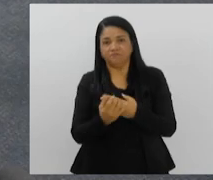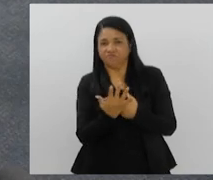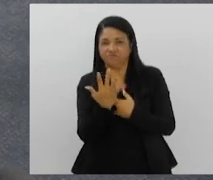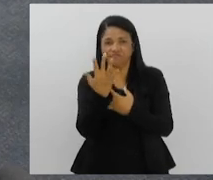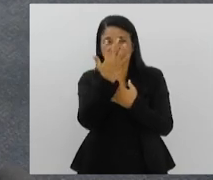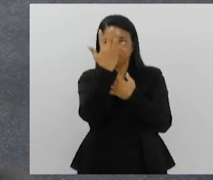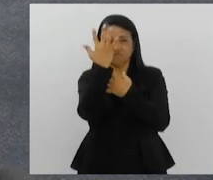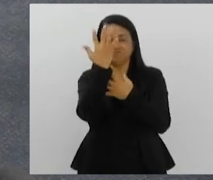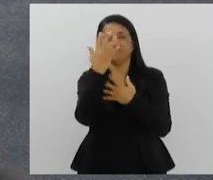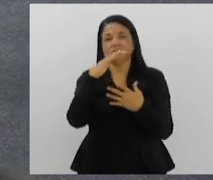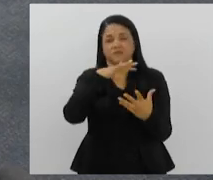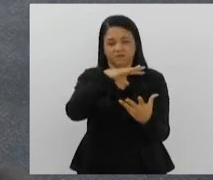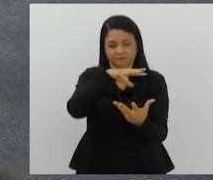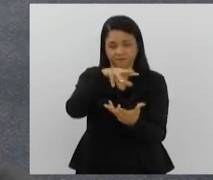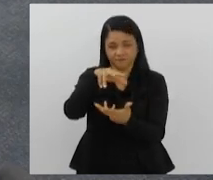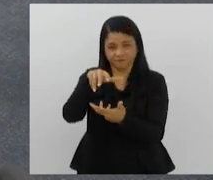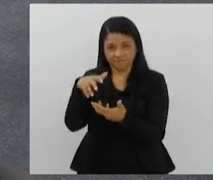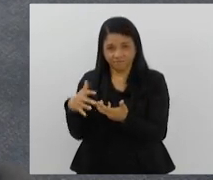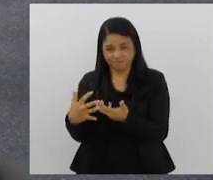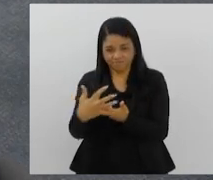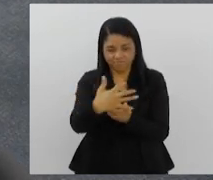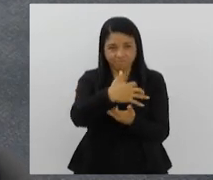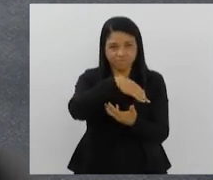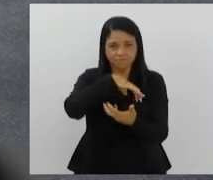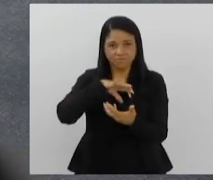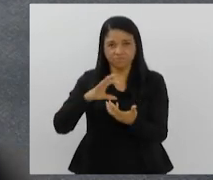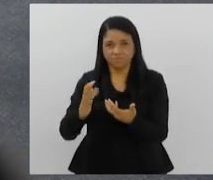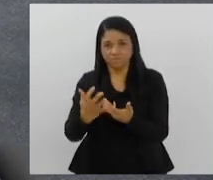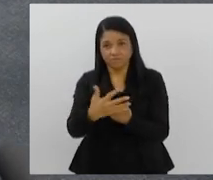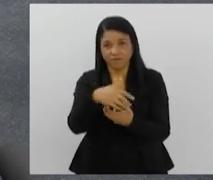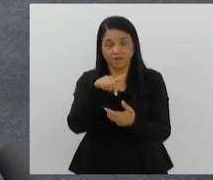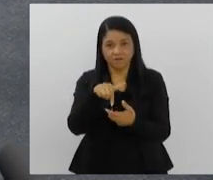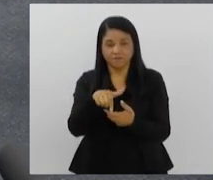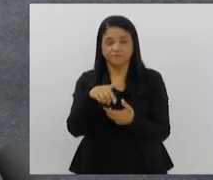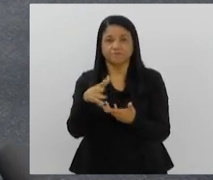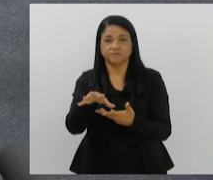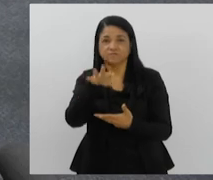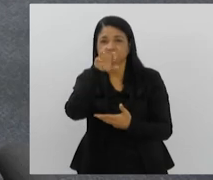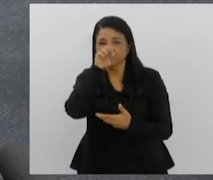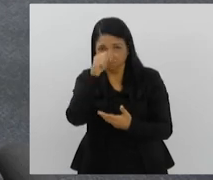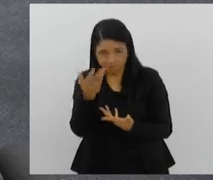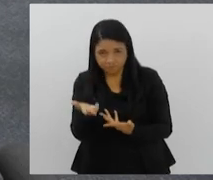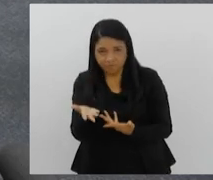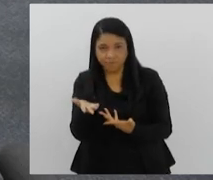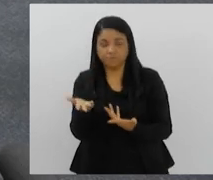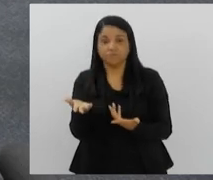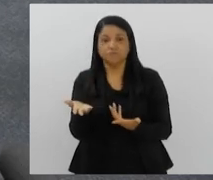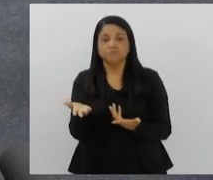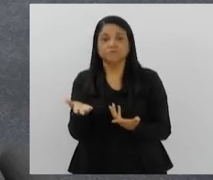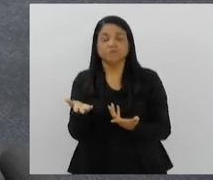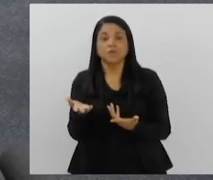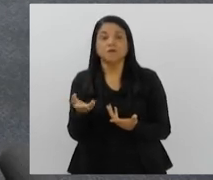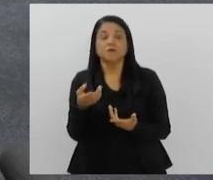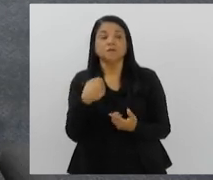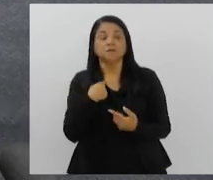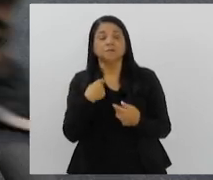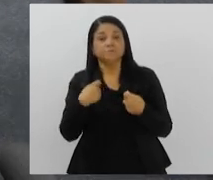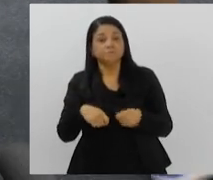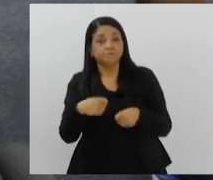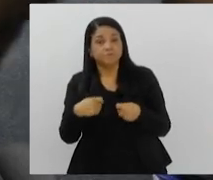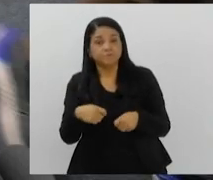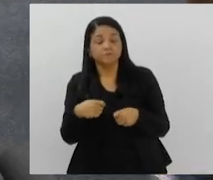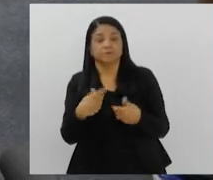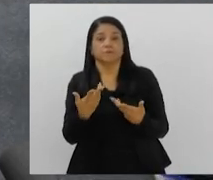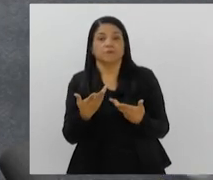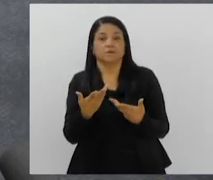na atmosfera. Então, isso não se trata de não resguardar direitos